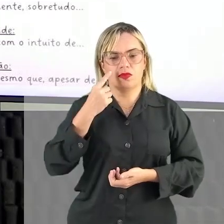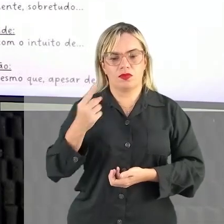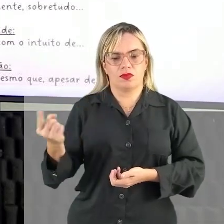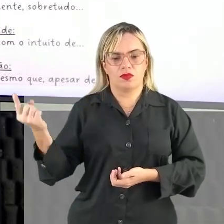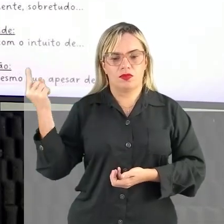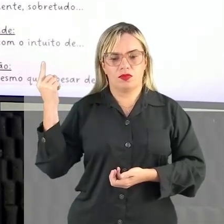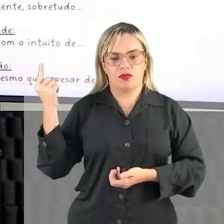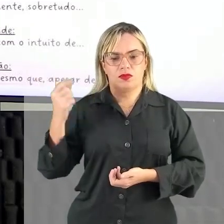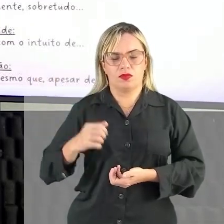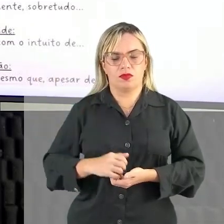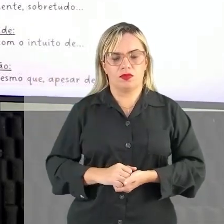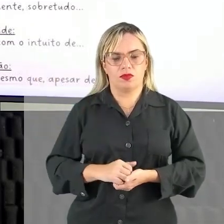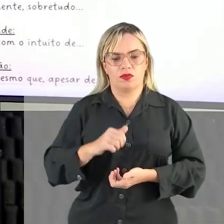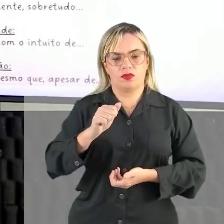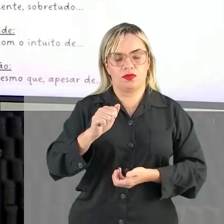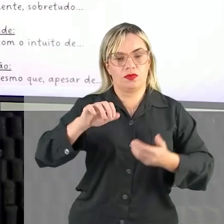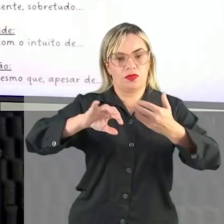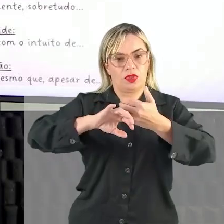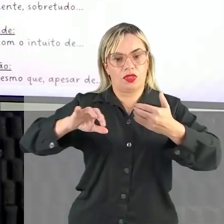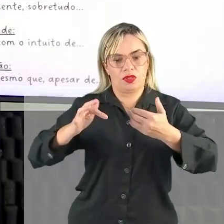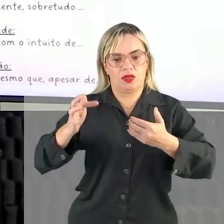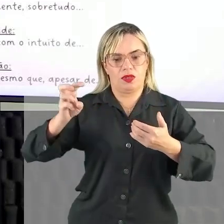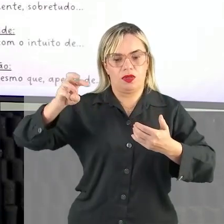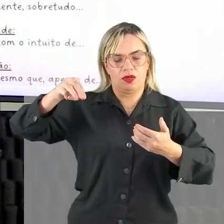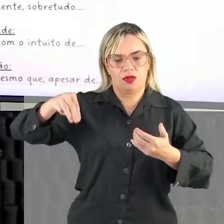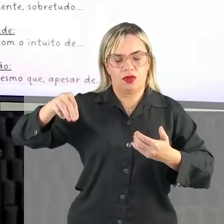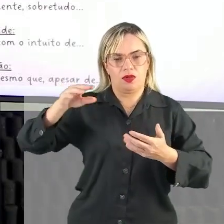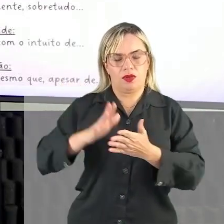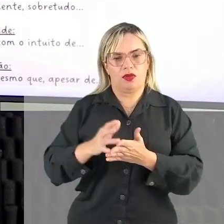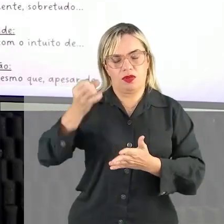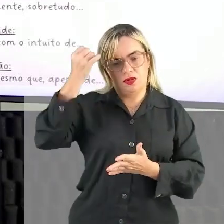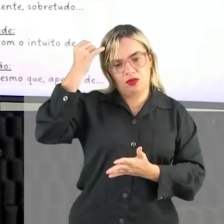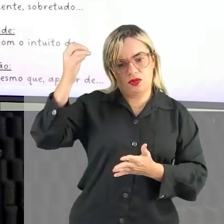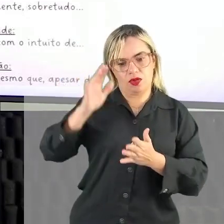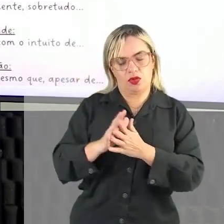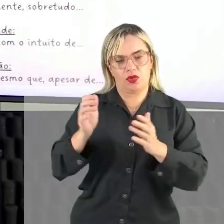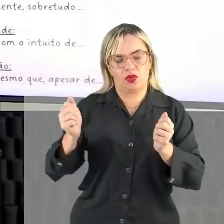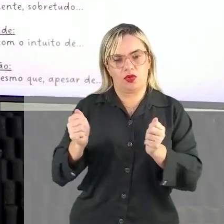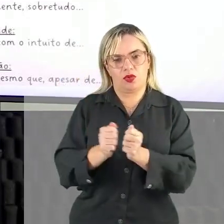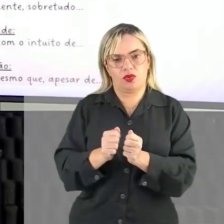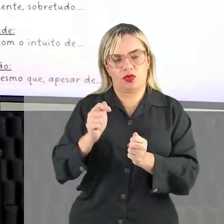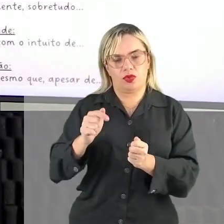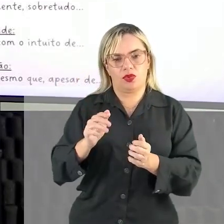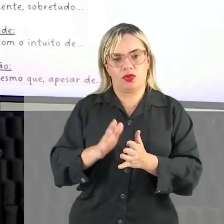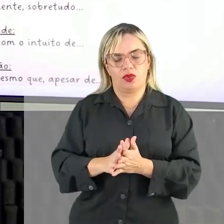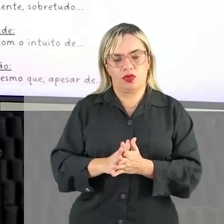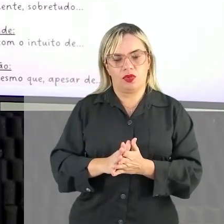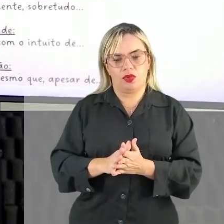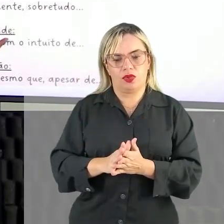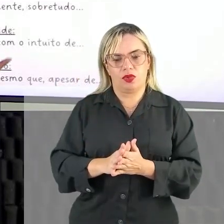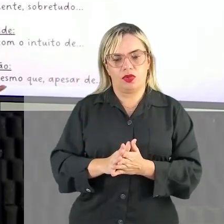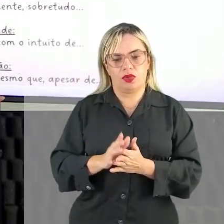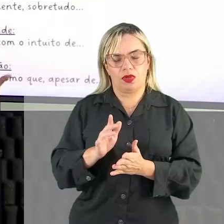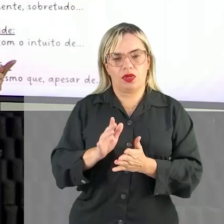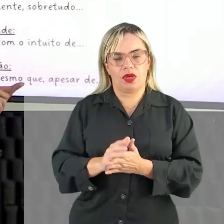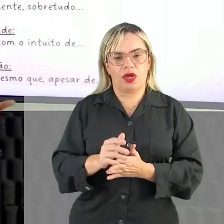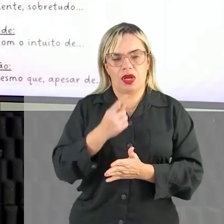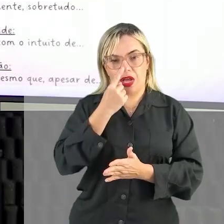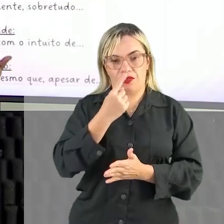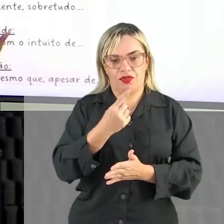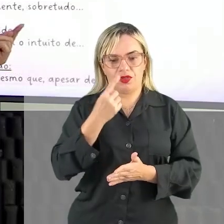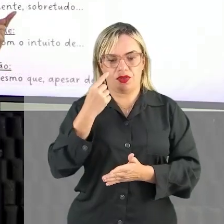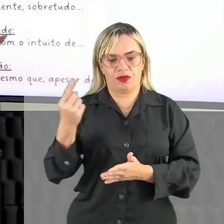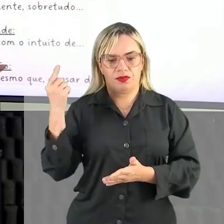de separado porque o afim junto ele é a ideia de afinidade não vai confundir isso tá afim de com o intuito